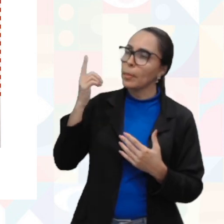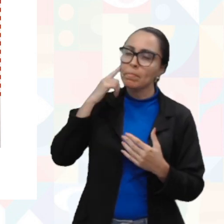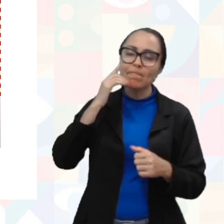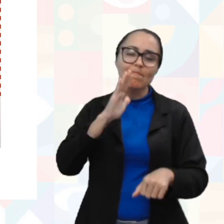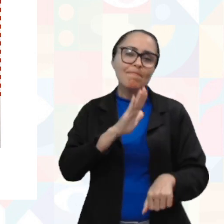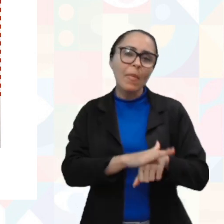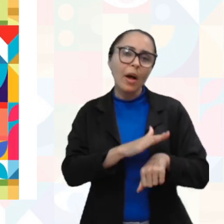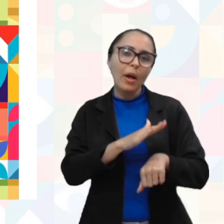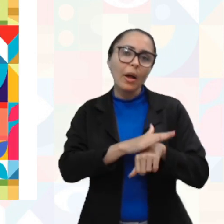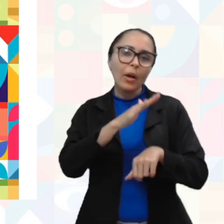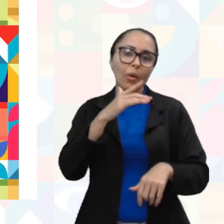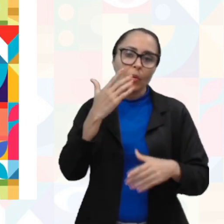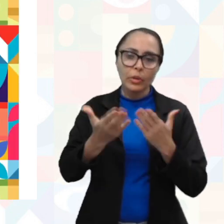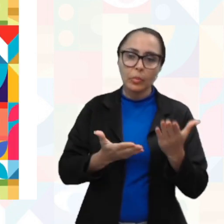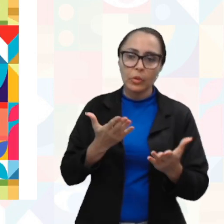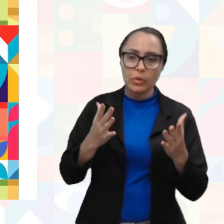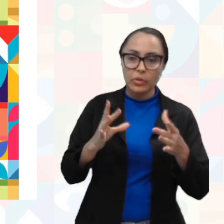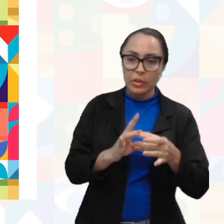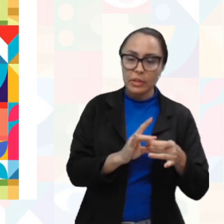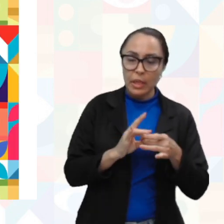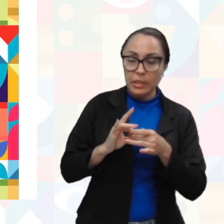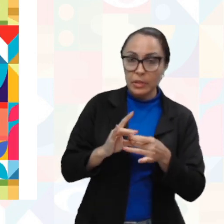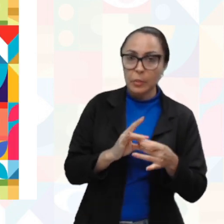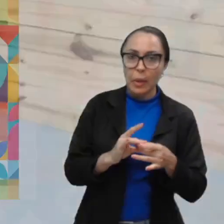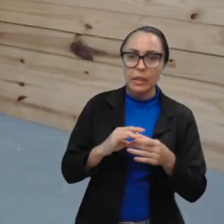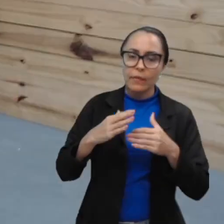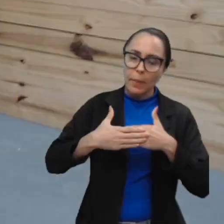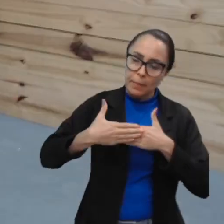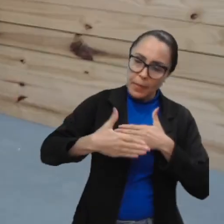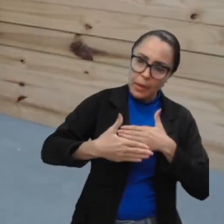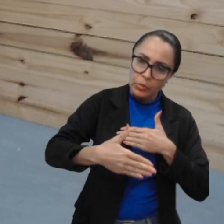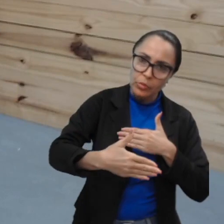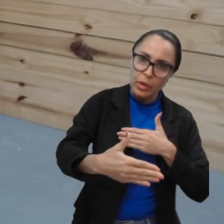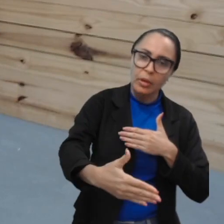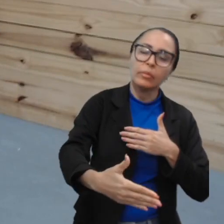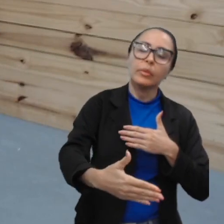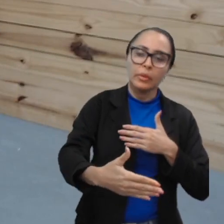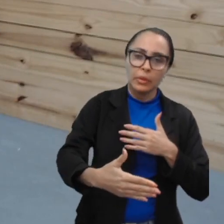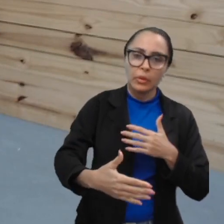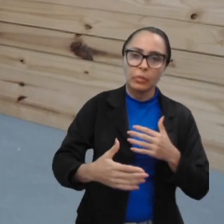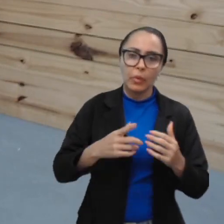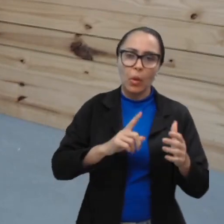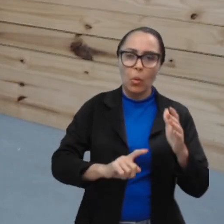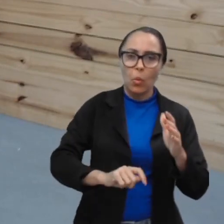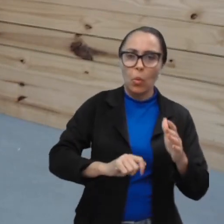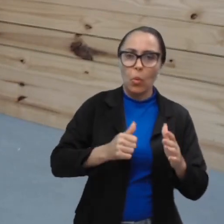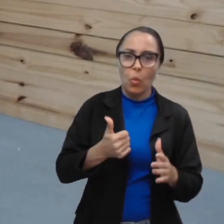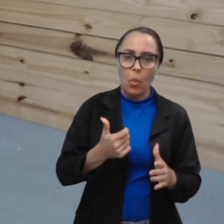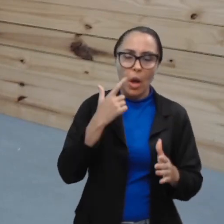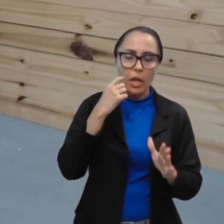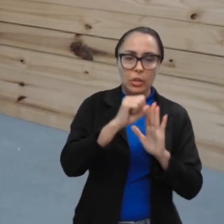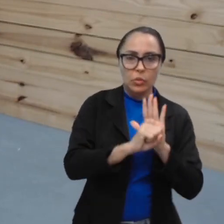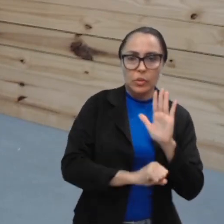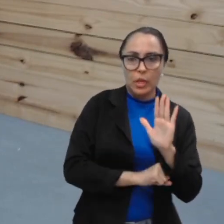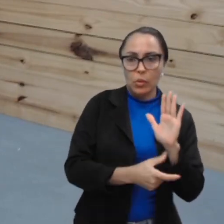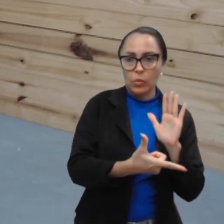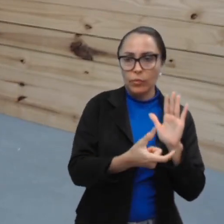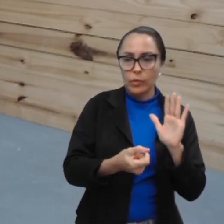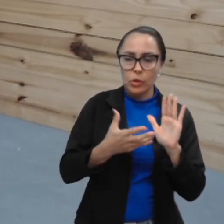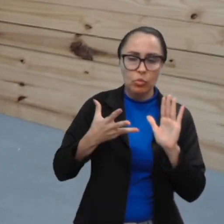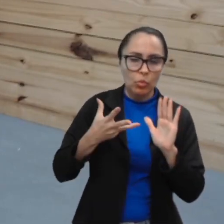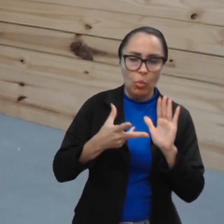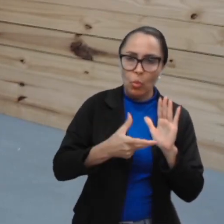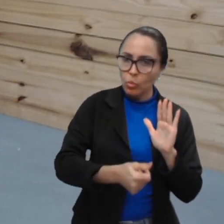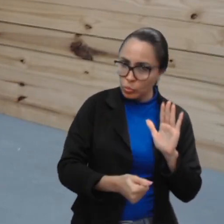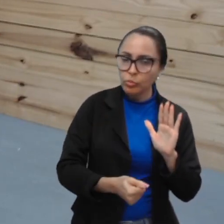contribuições dessa corrente do design, né, que vai perdurar durante quase toda a metade do século XX,